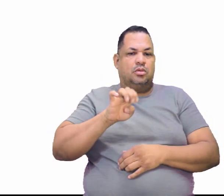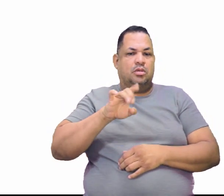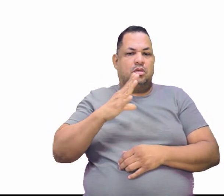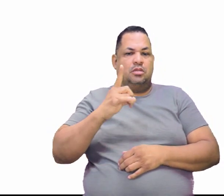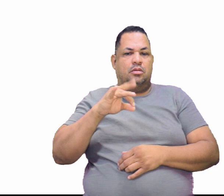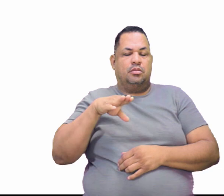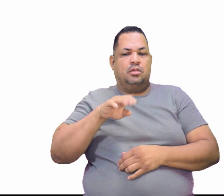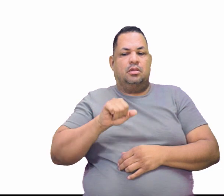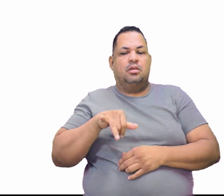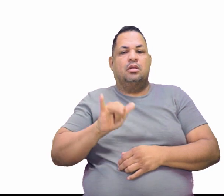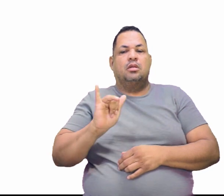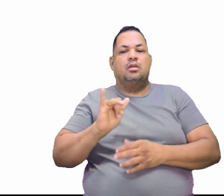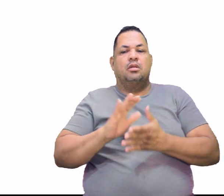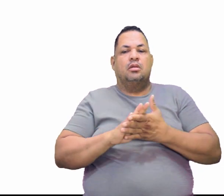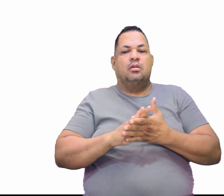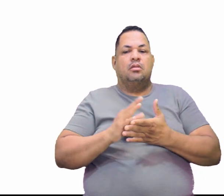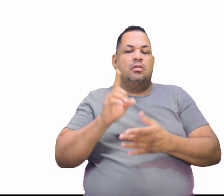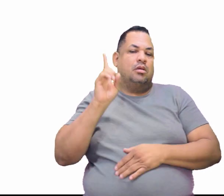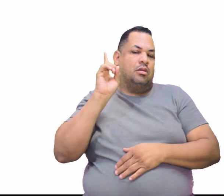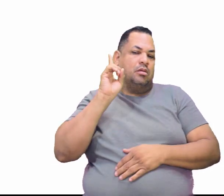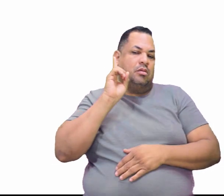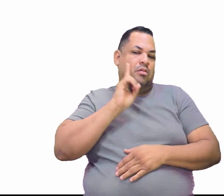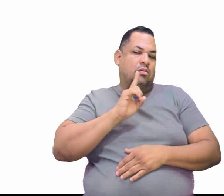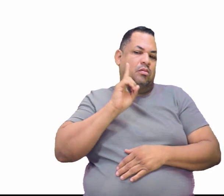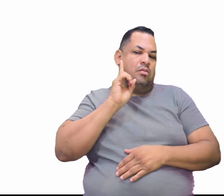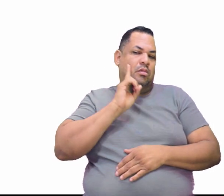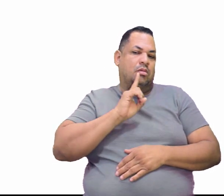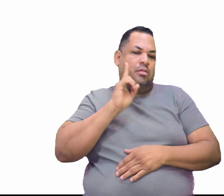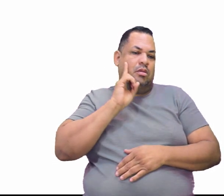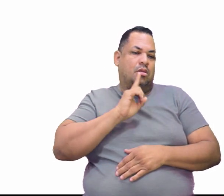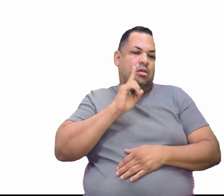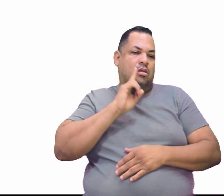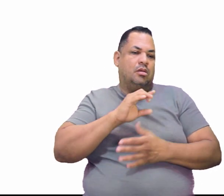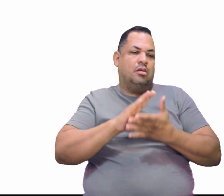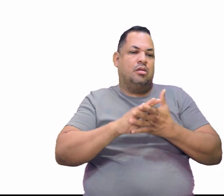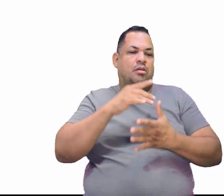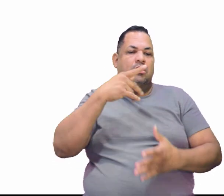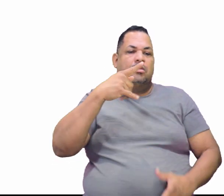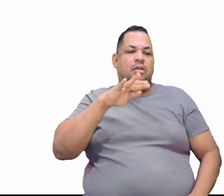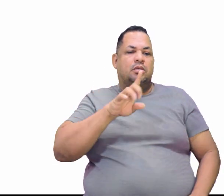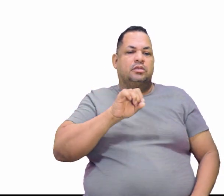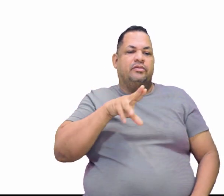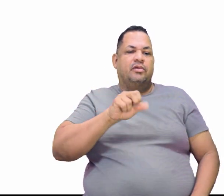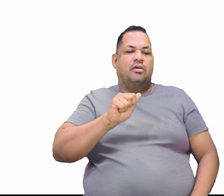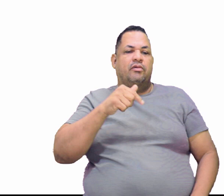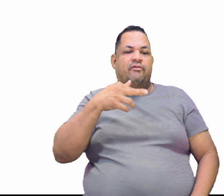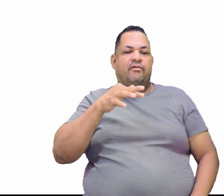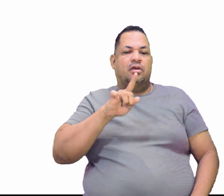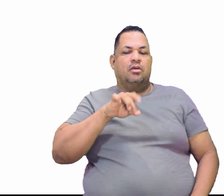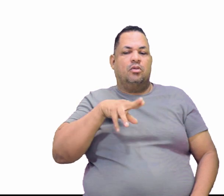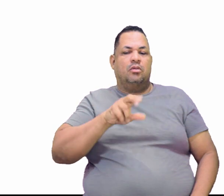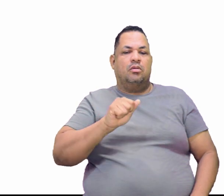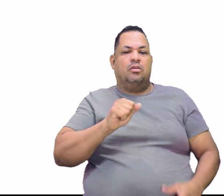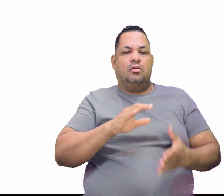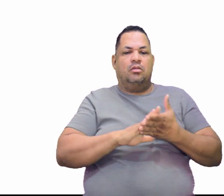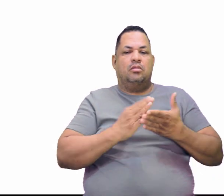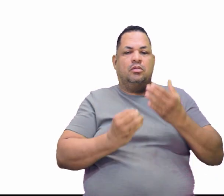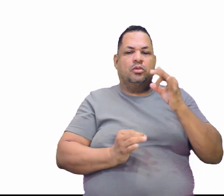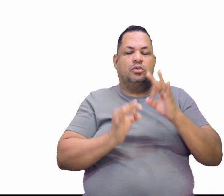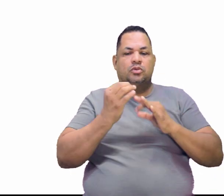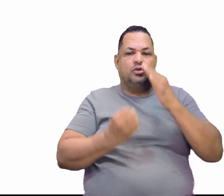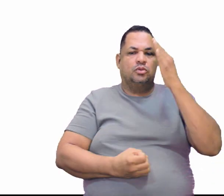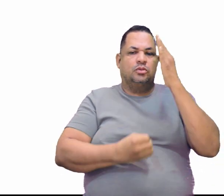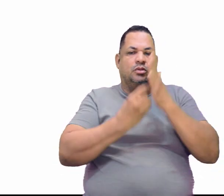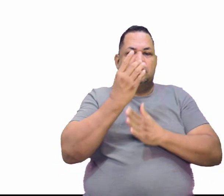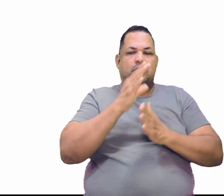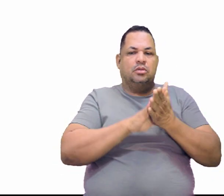Joaquim Cantrabi para o norte-americano Percival Farquhar. Ele que compra a empresa e